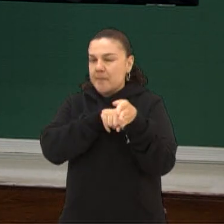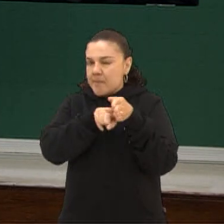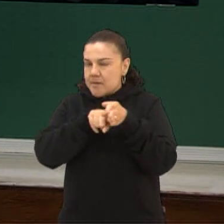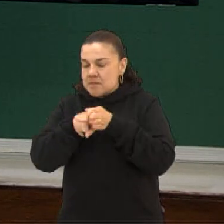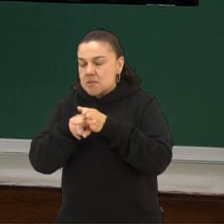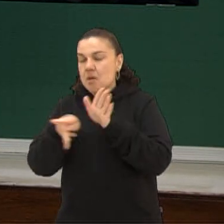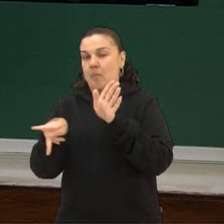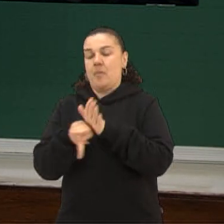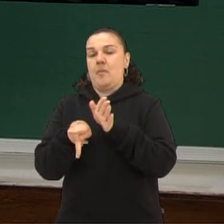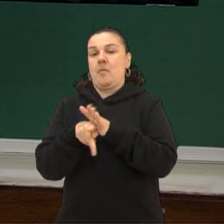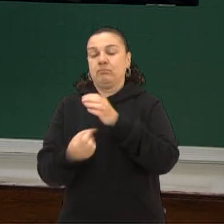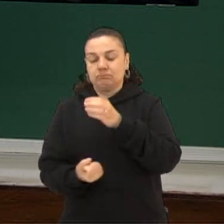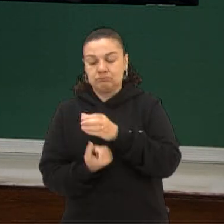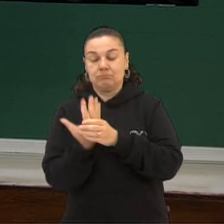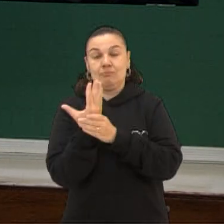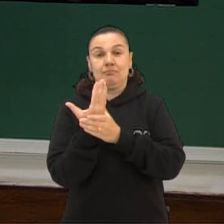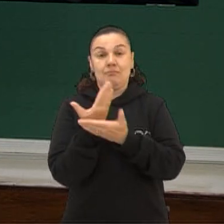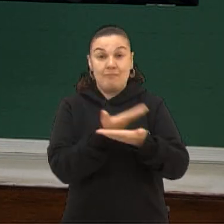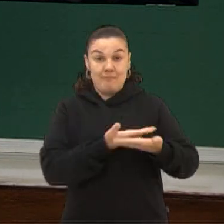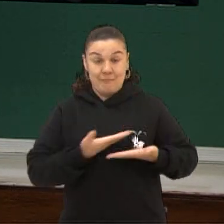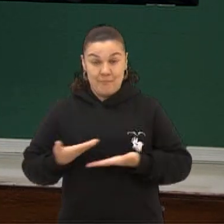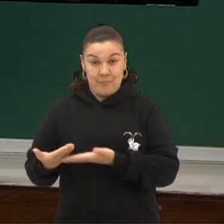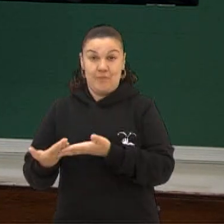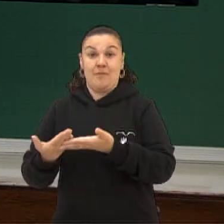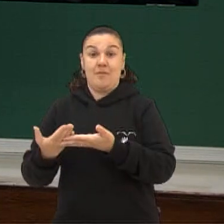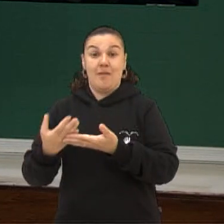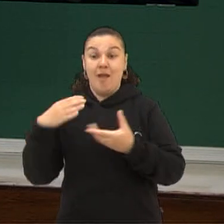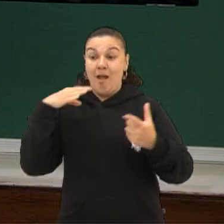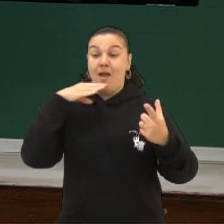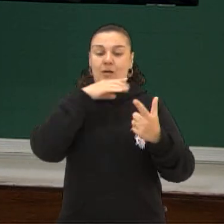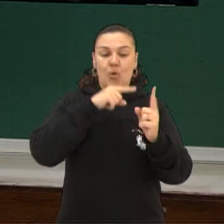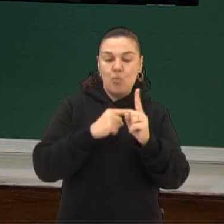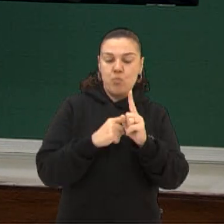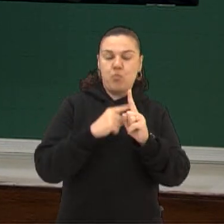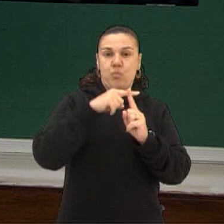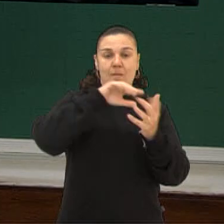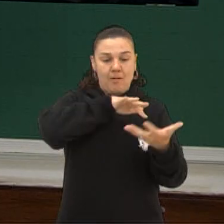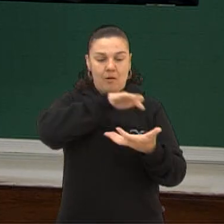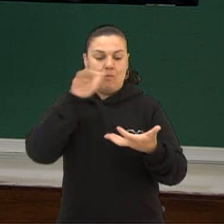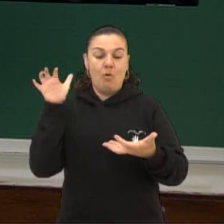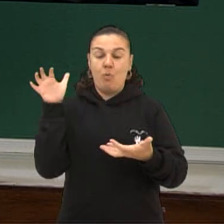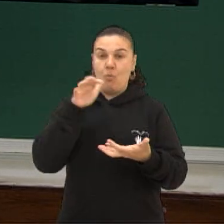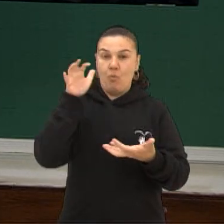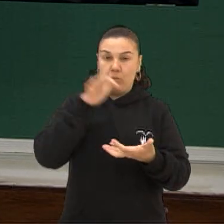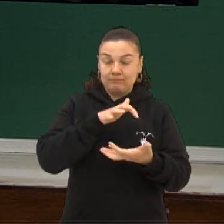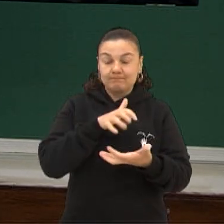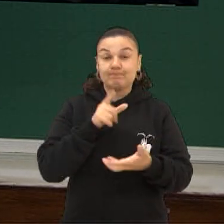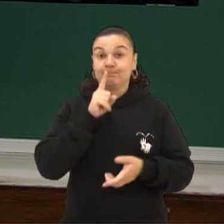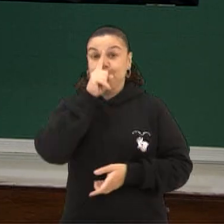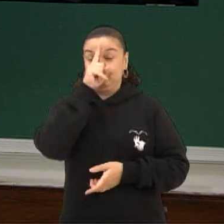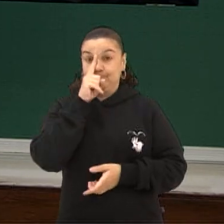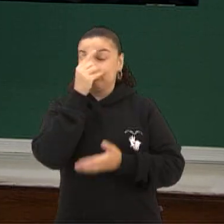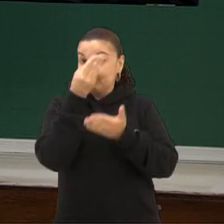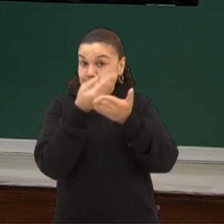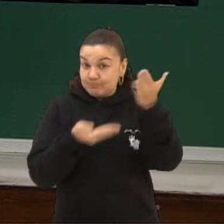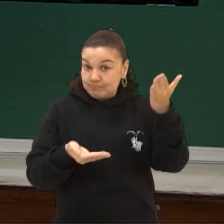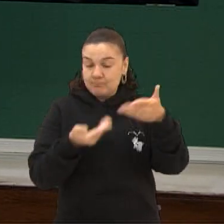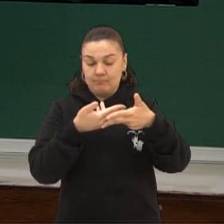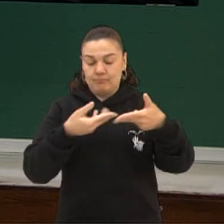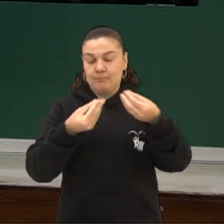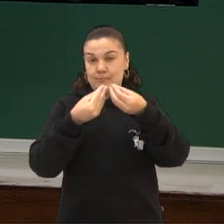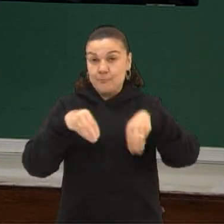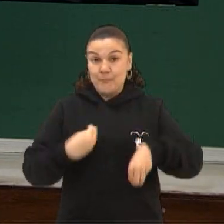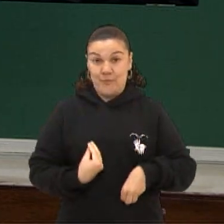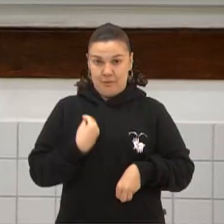da ecologia, né, do aquecimento global, das mudanças climáticas, da ameaça à vida no nosso planeta. E